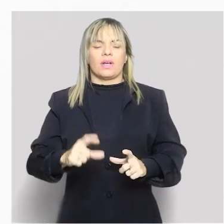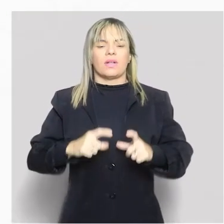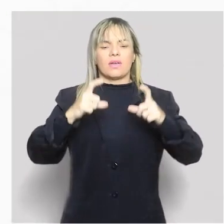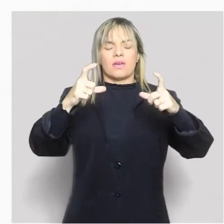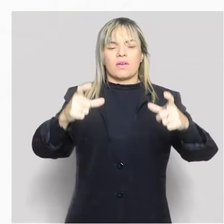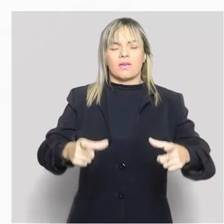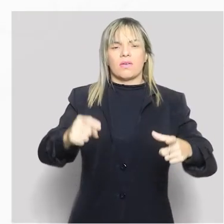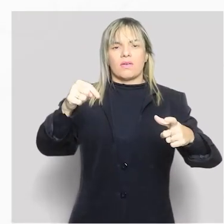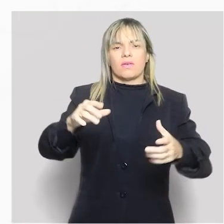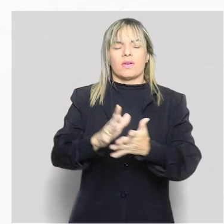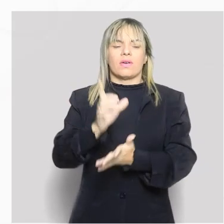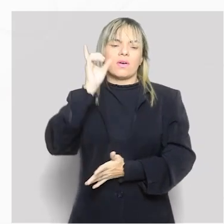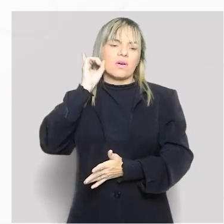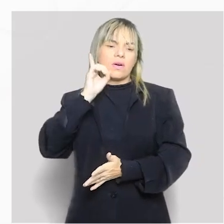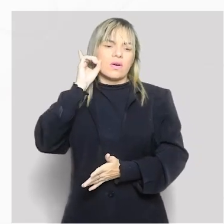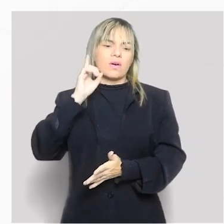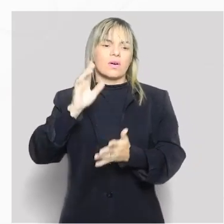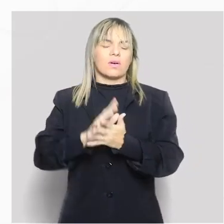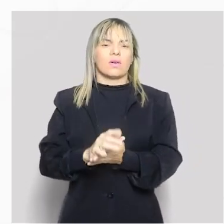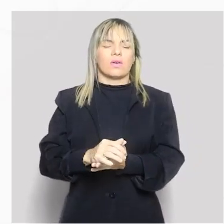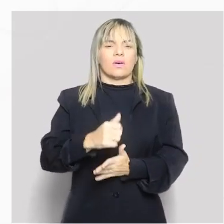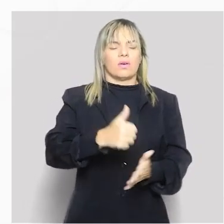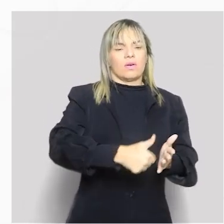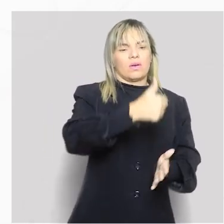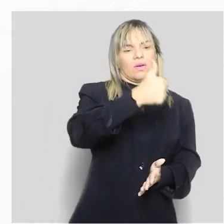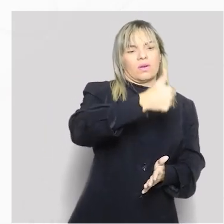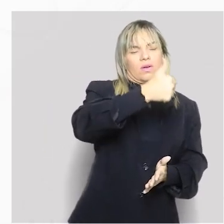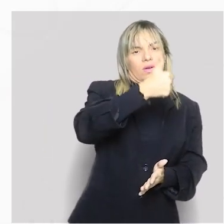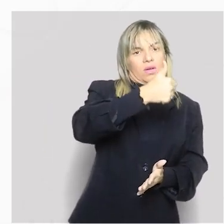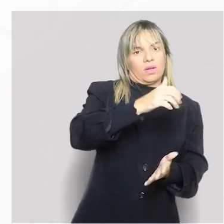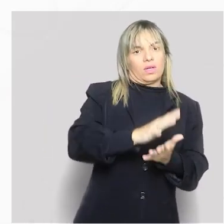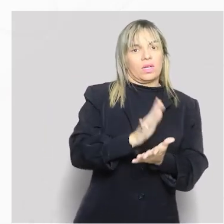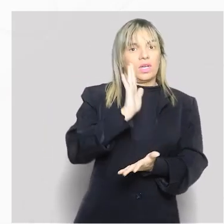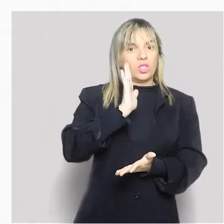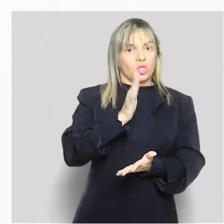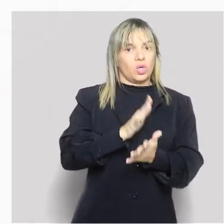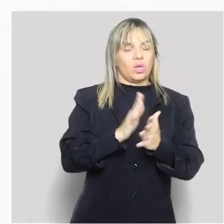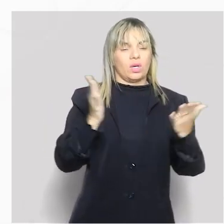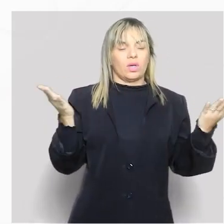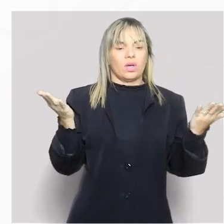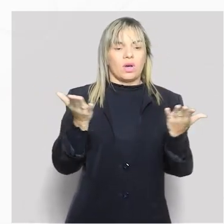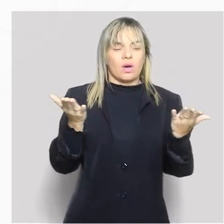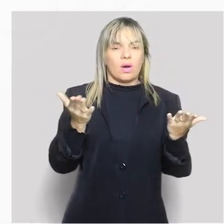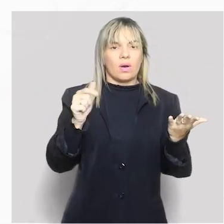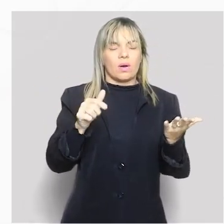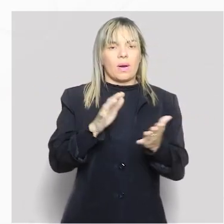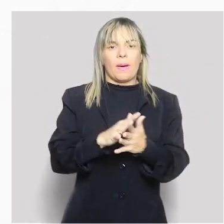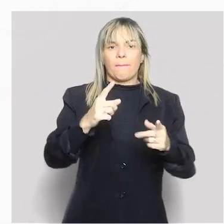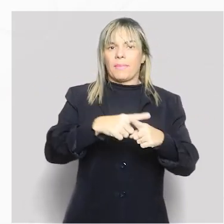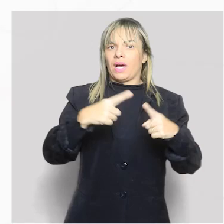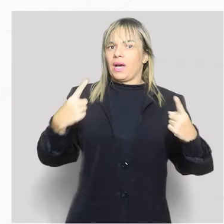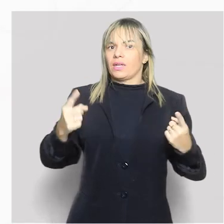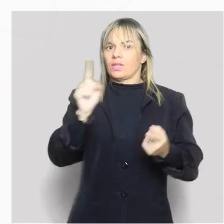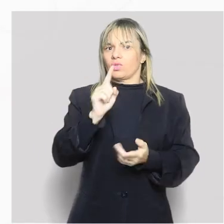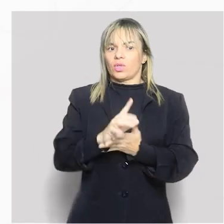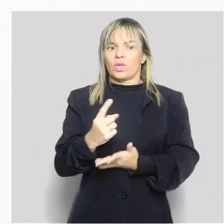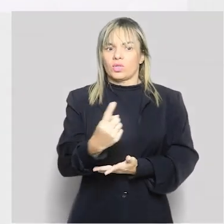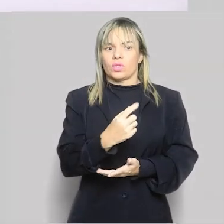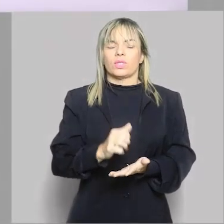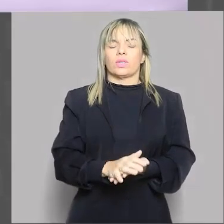dessas 11 só que a gente vai falar hoje, não são as únicas, eu vou repetir. Nós vamos falar de 11, mas não são as